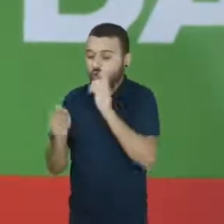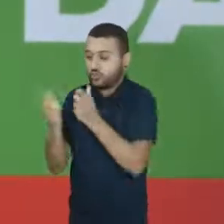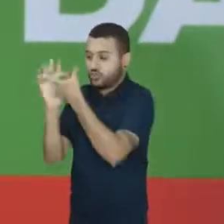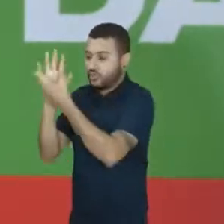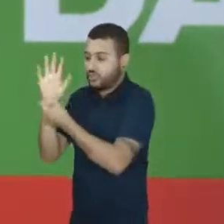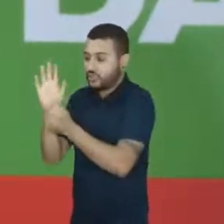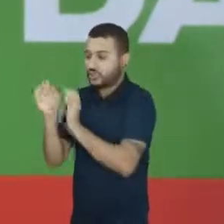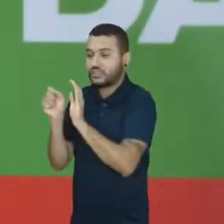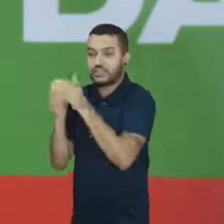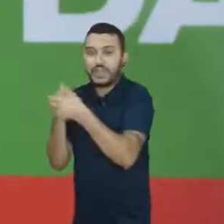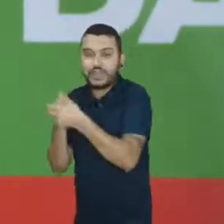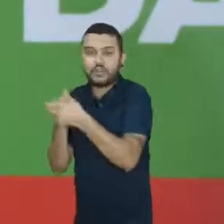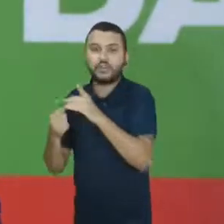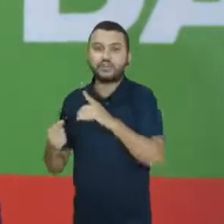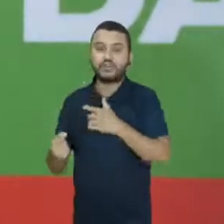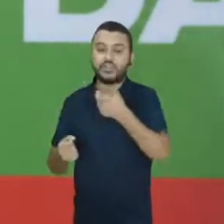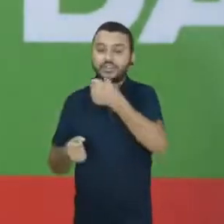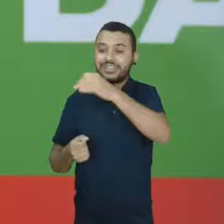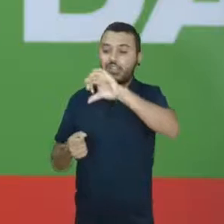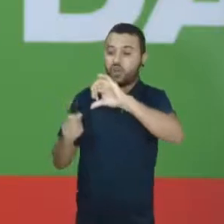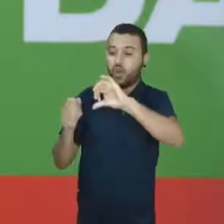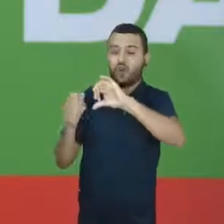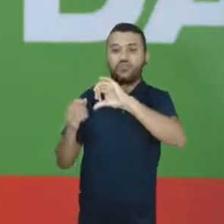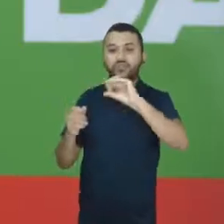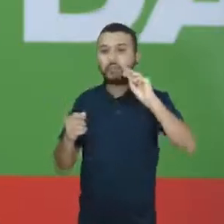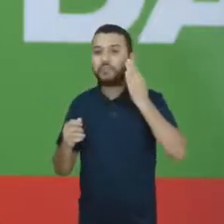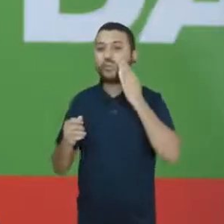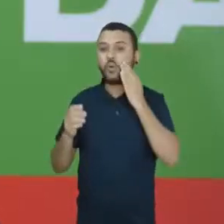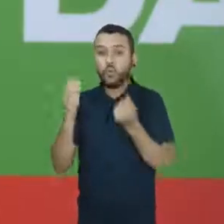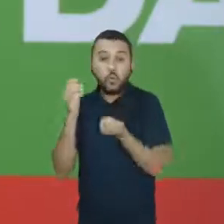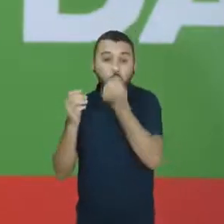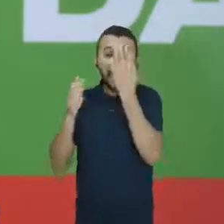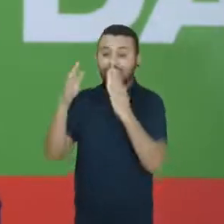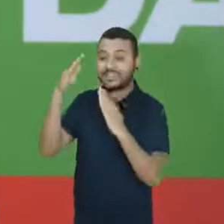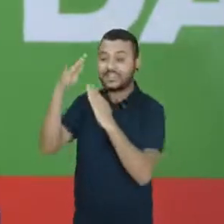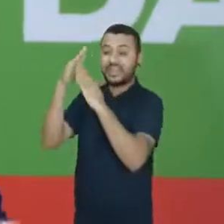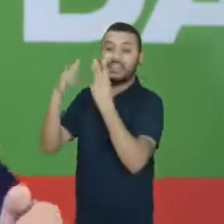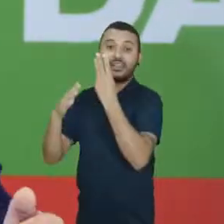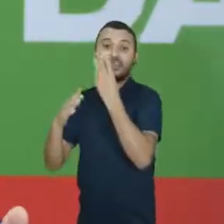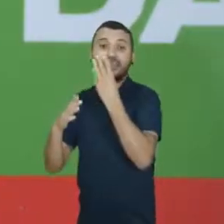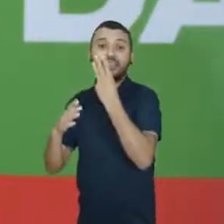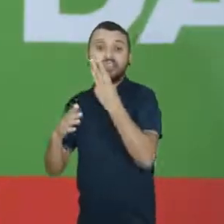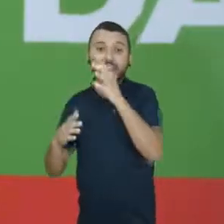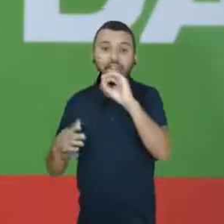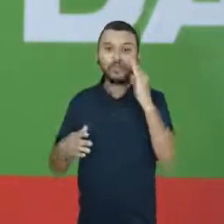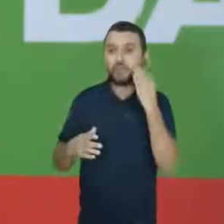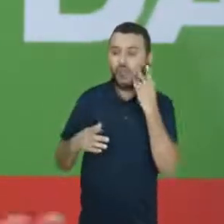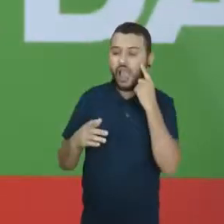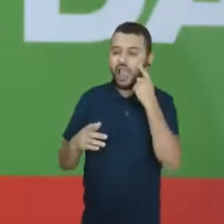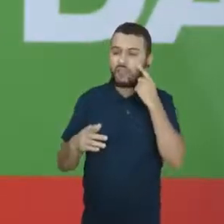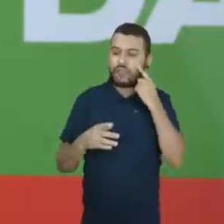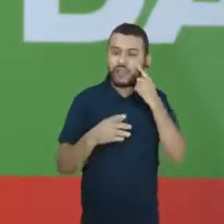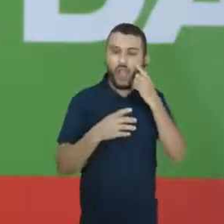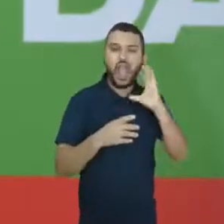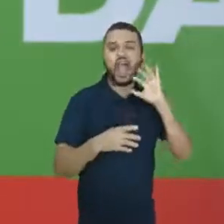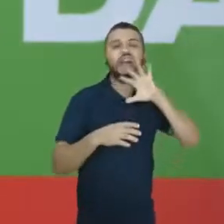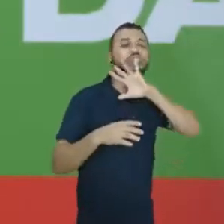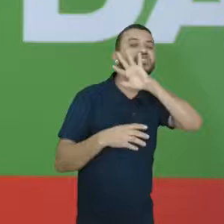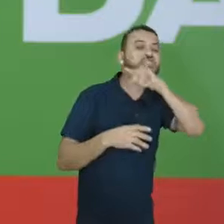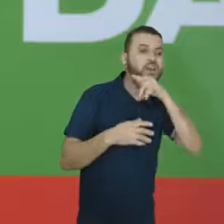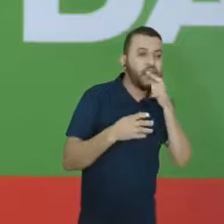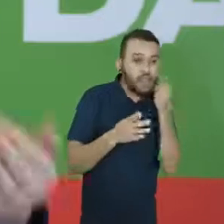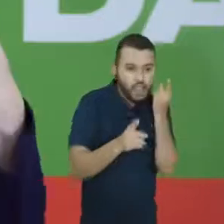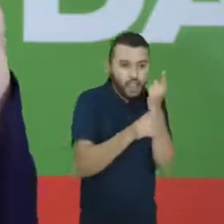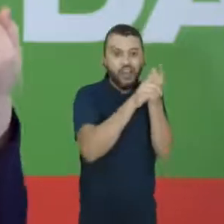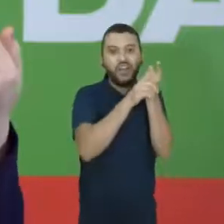bi, só não virou 30, porque quando bateu lá no Ministério da Fazenda, eles viram que estava batia no teto de gastos que eles não tinham